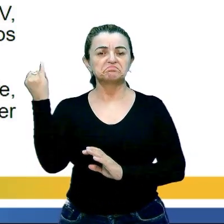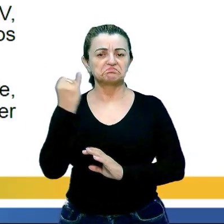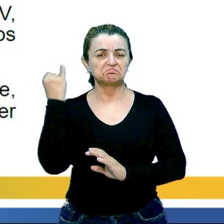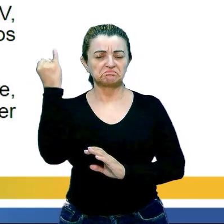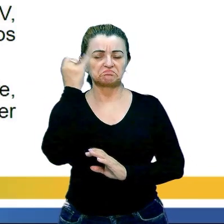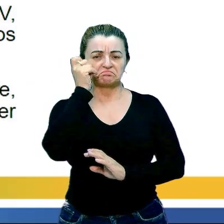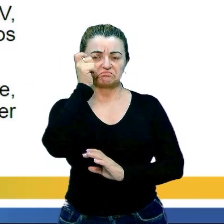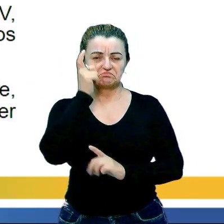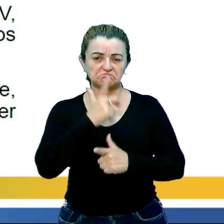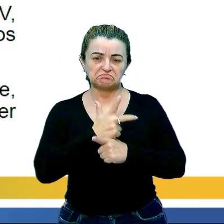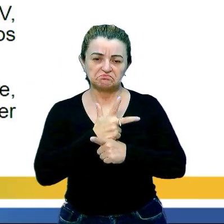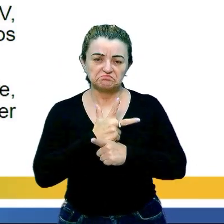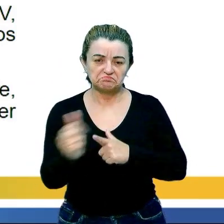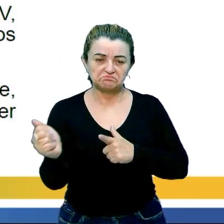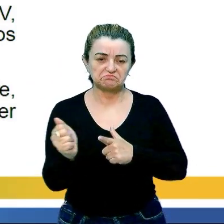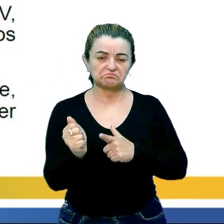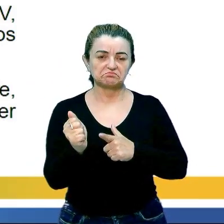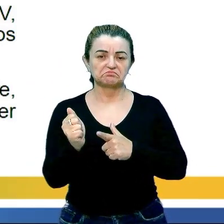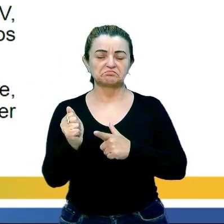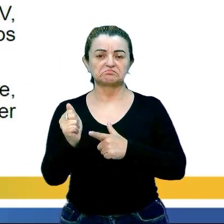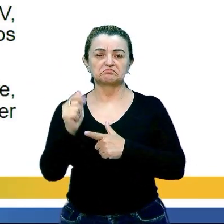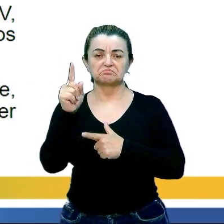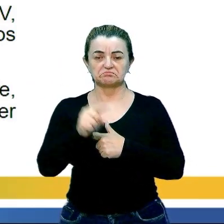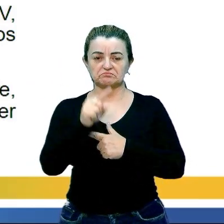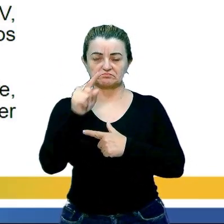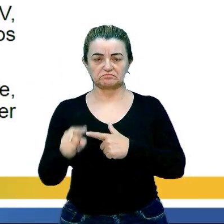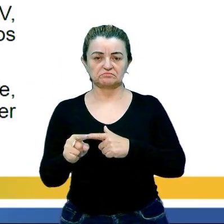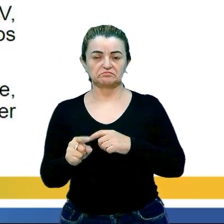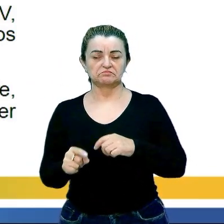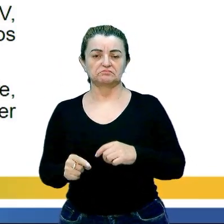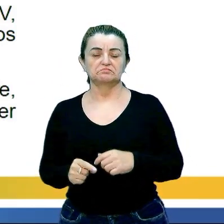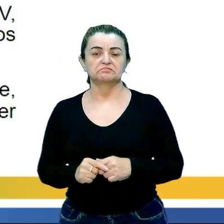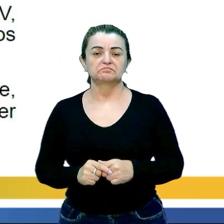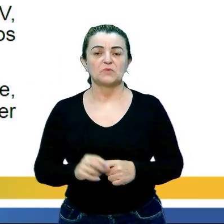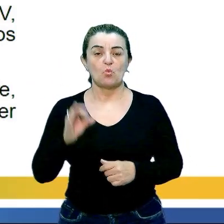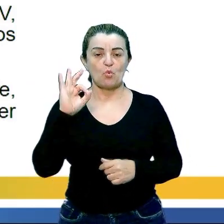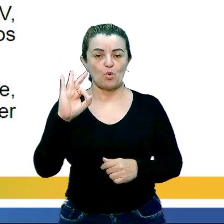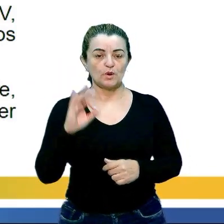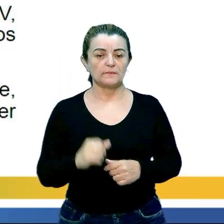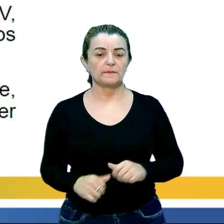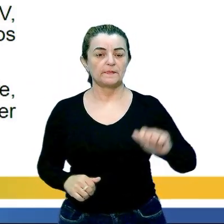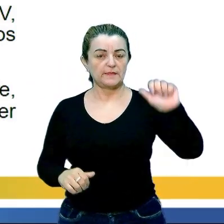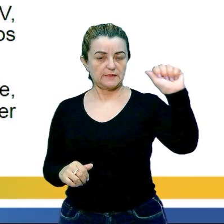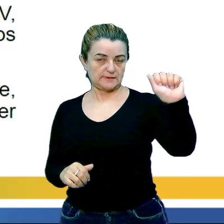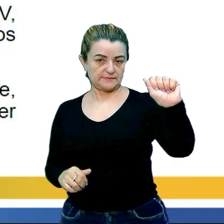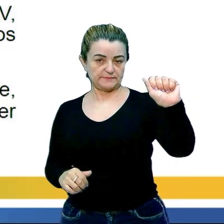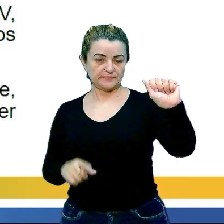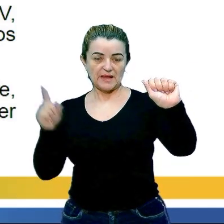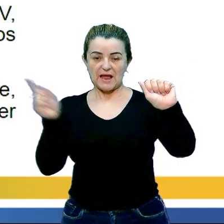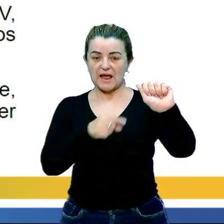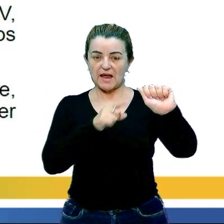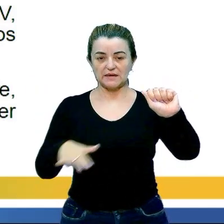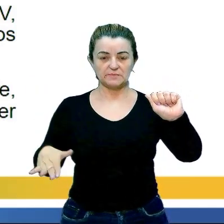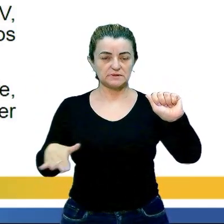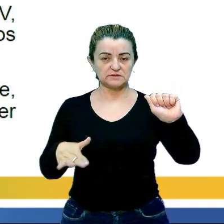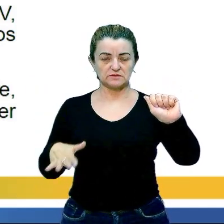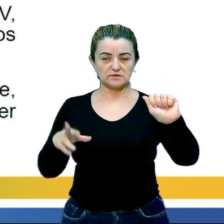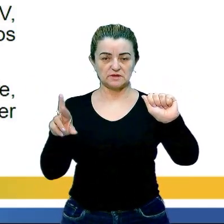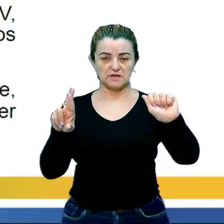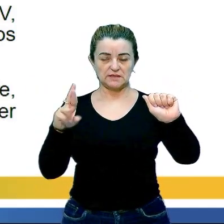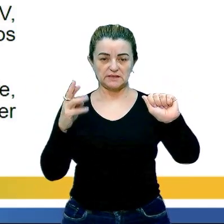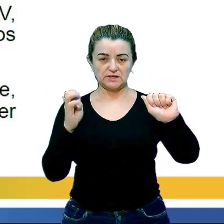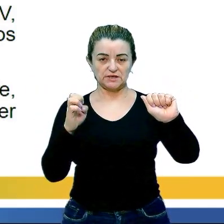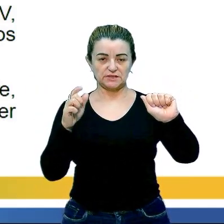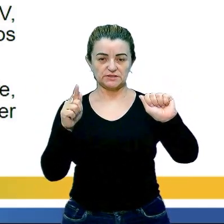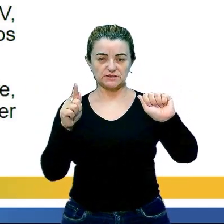romana, assinale a alternativa correta. Vamos lá, letra A. A eliminação da